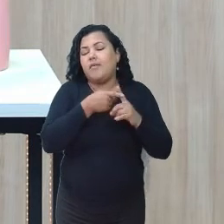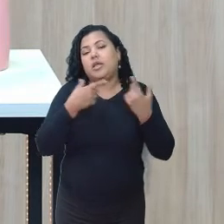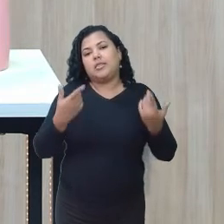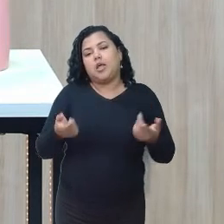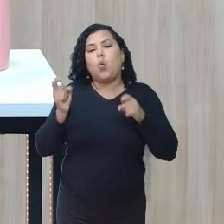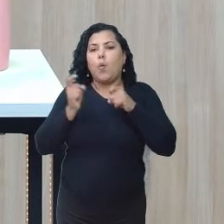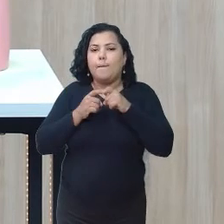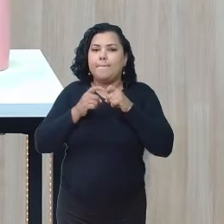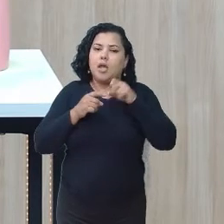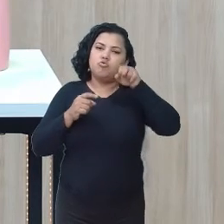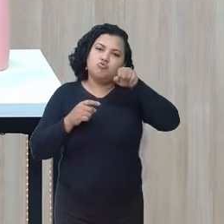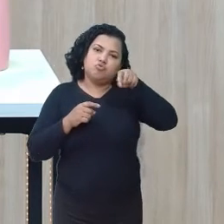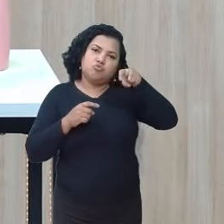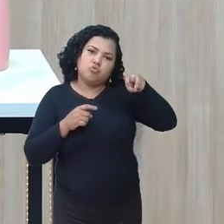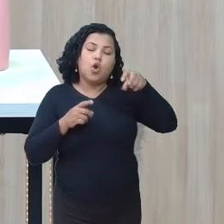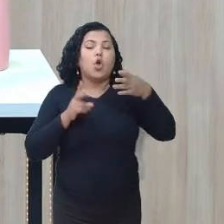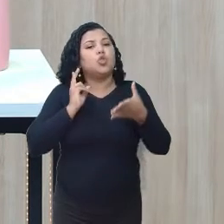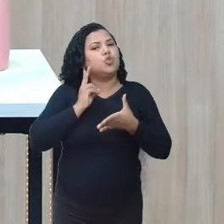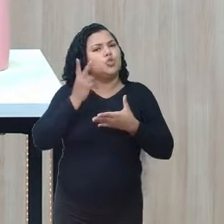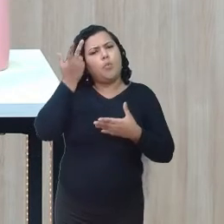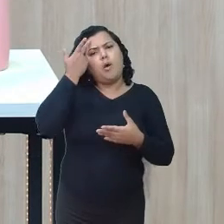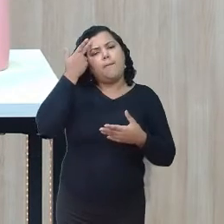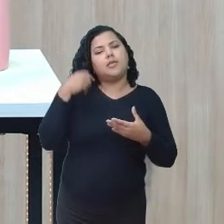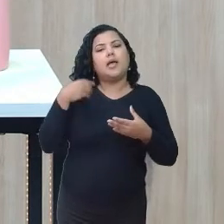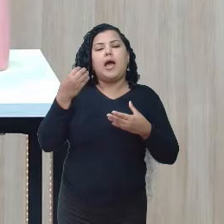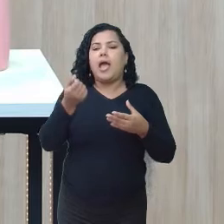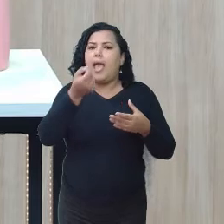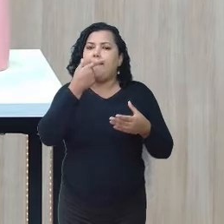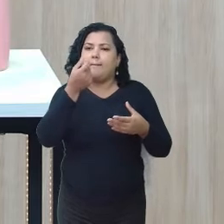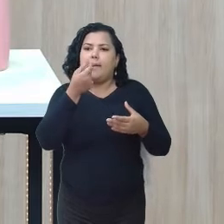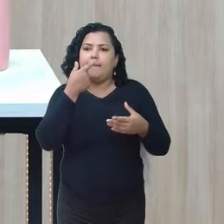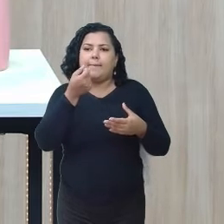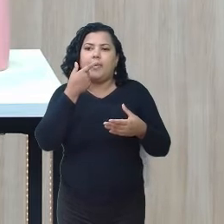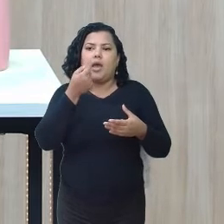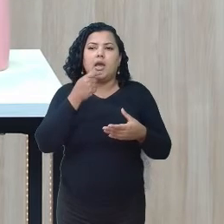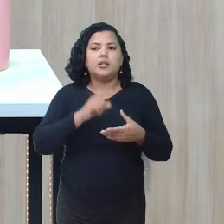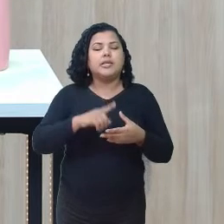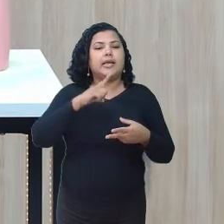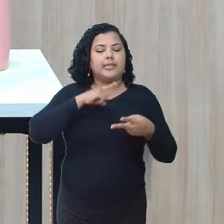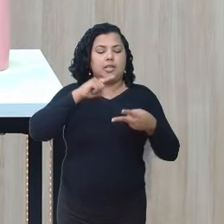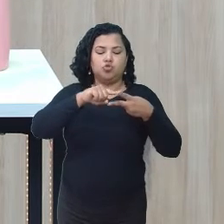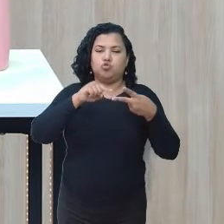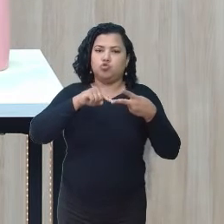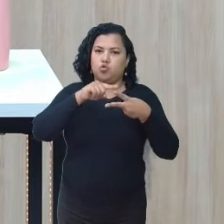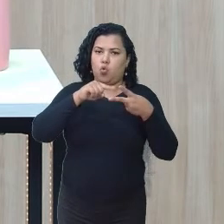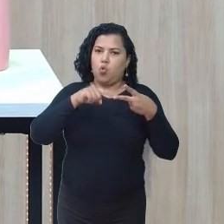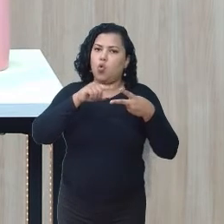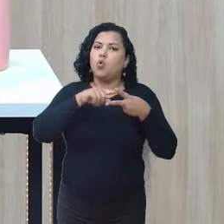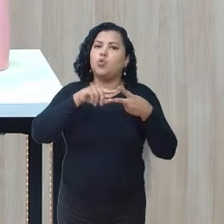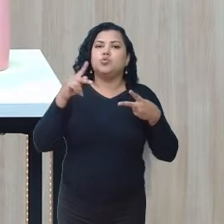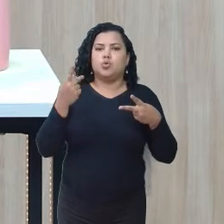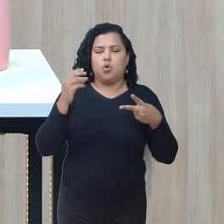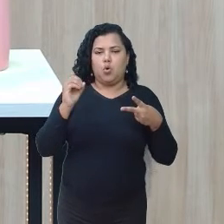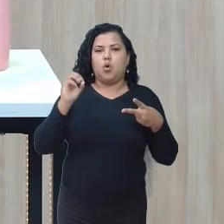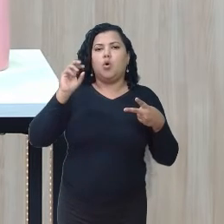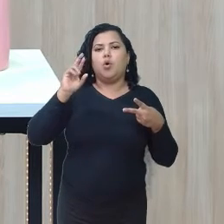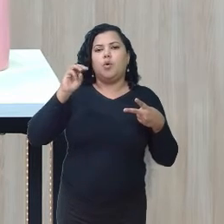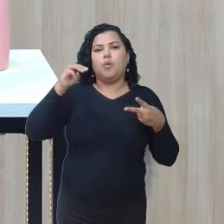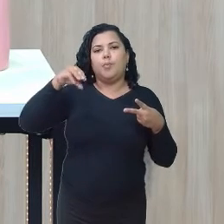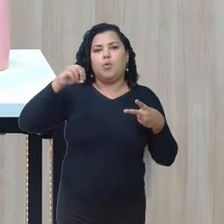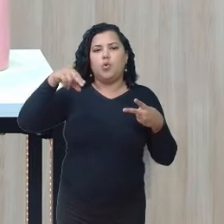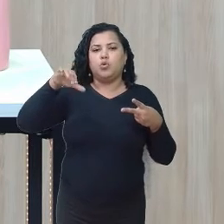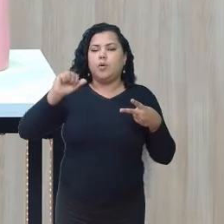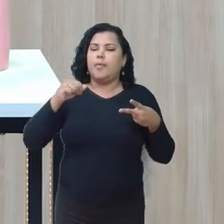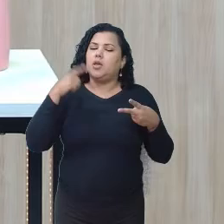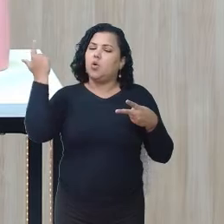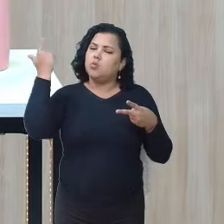ginecologista, normalmente, ele passa medicamentos à base desses hormônios para que consiga continuar